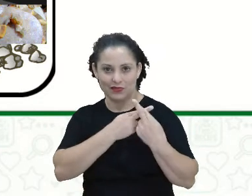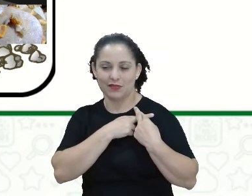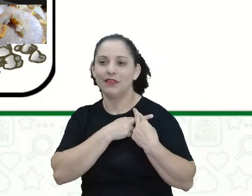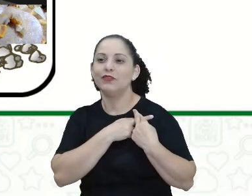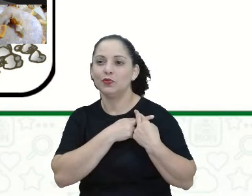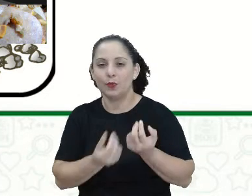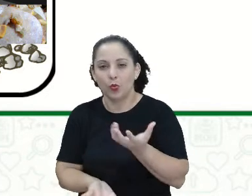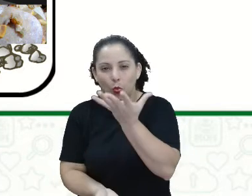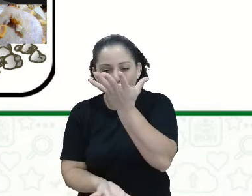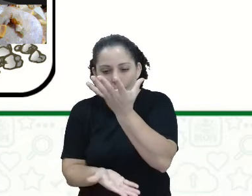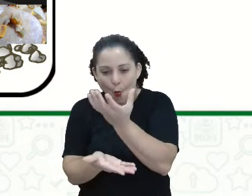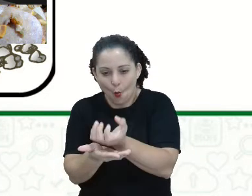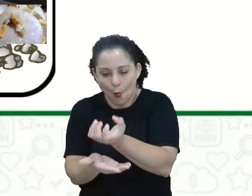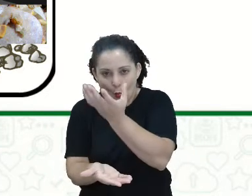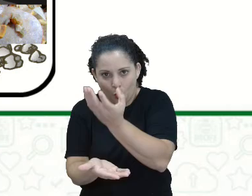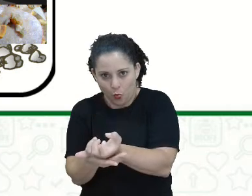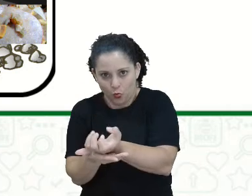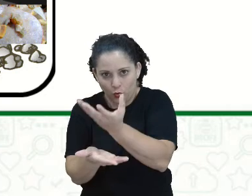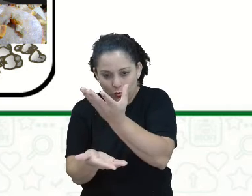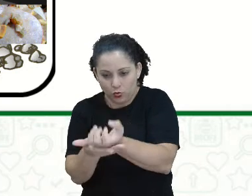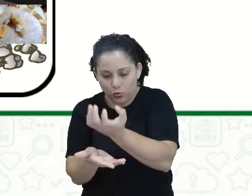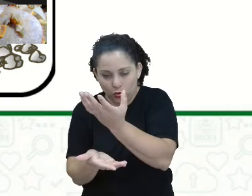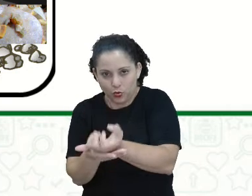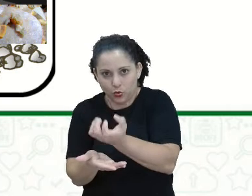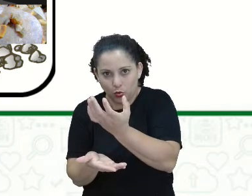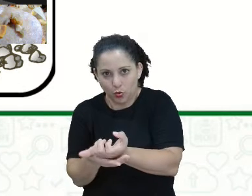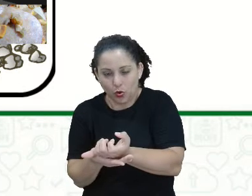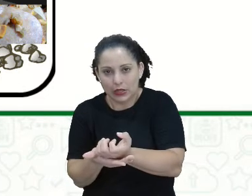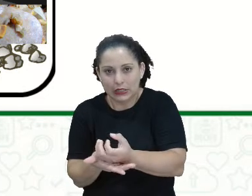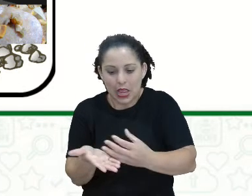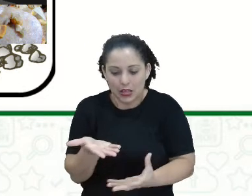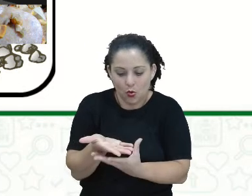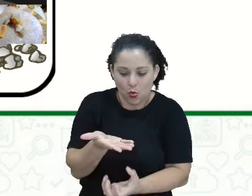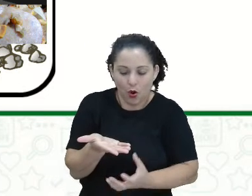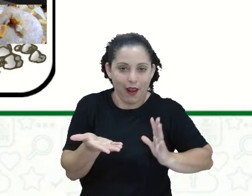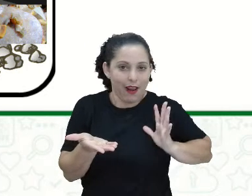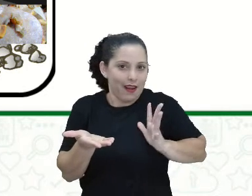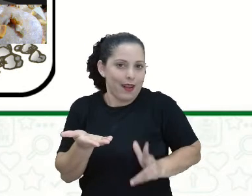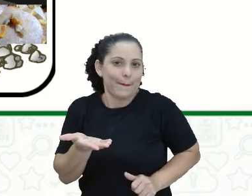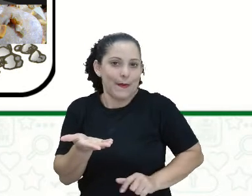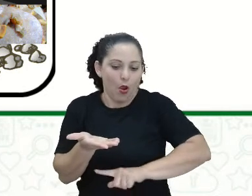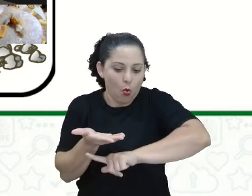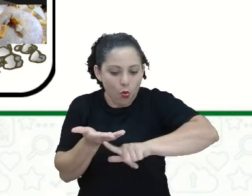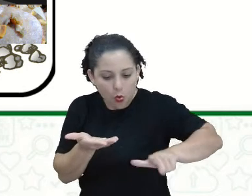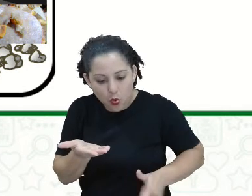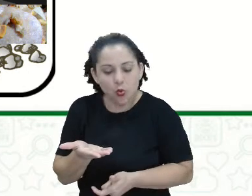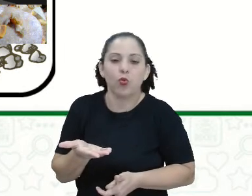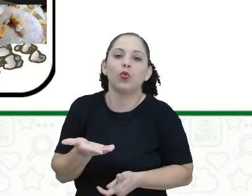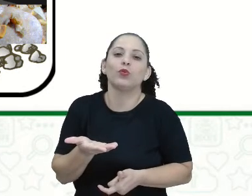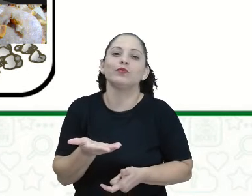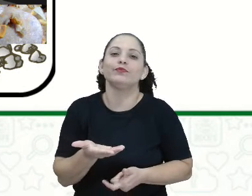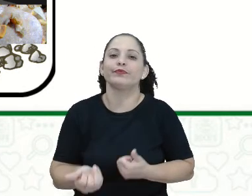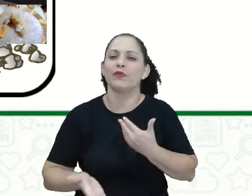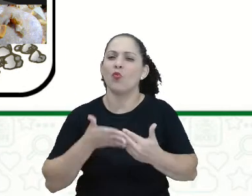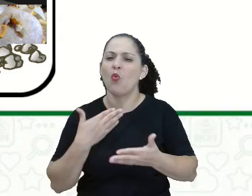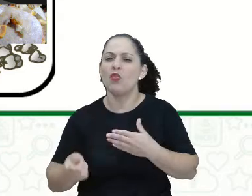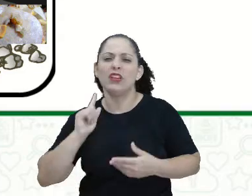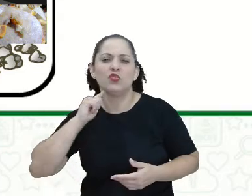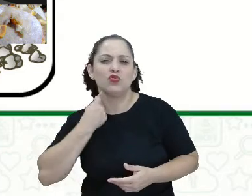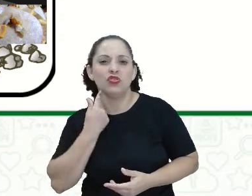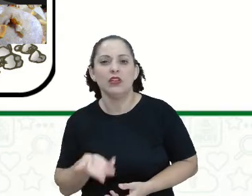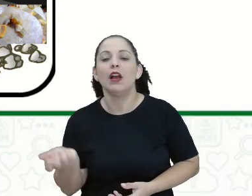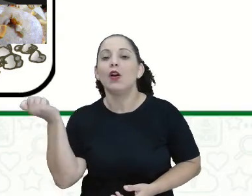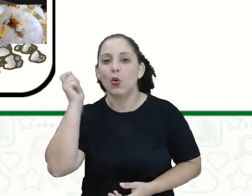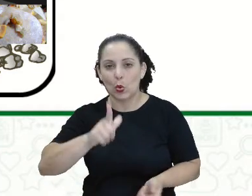por reter ali algumas impurezas que podem ser maiores ou menores, né? Então, qualquer impureza a